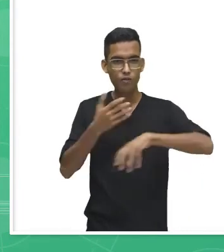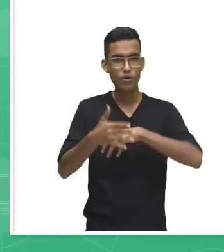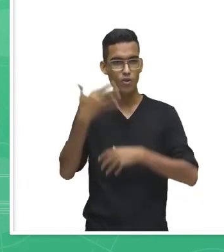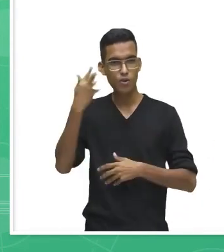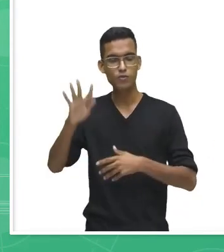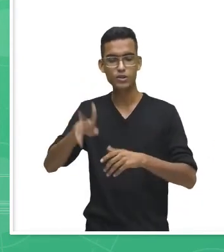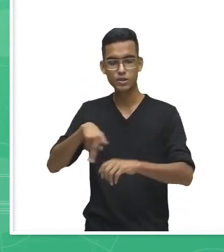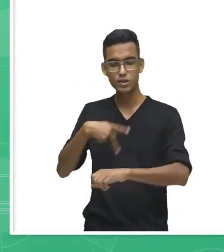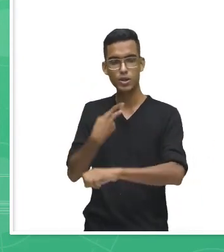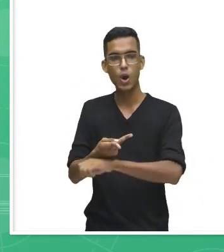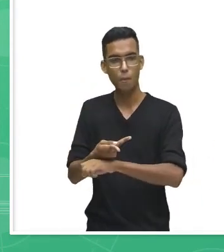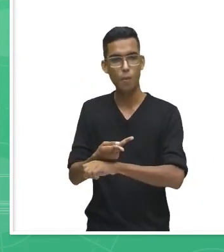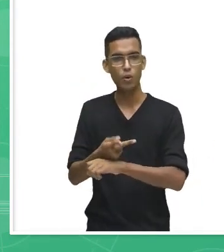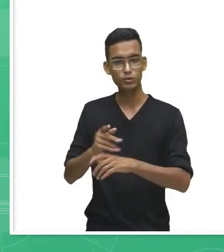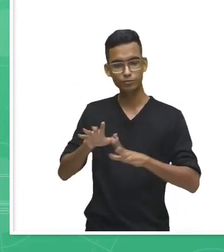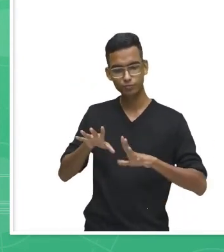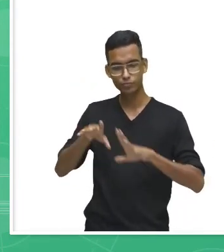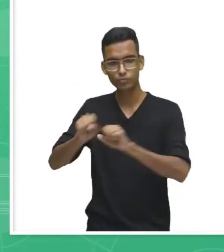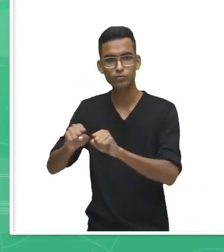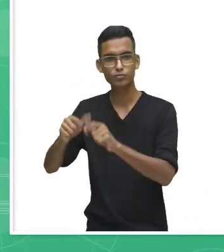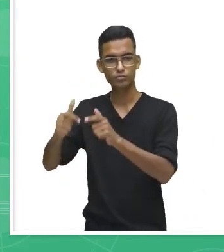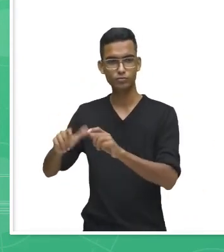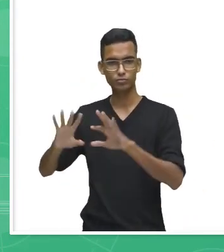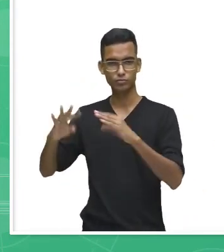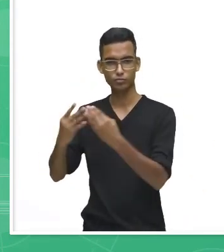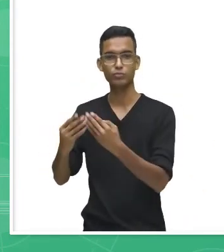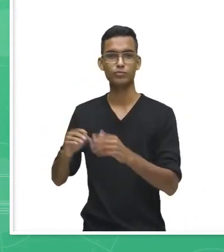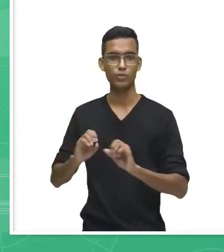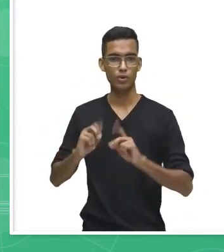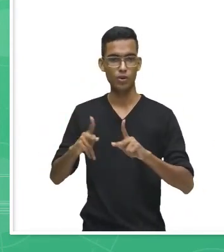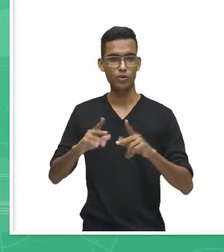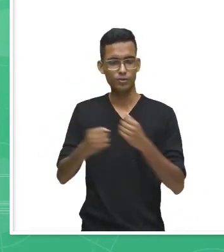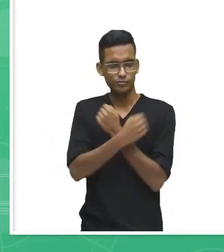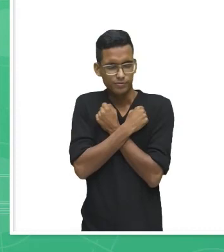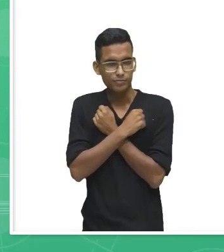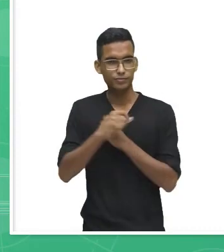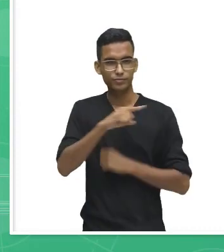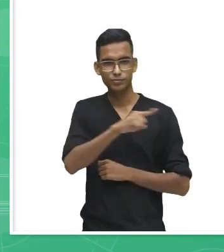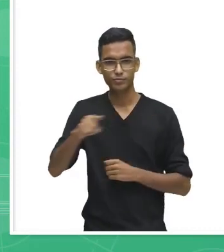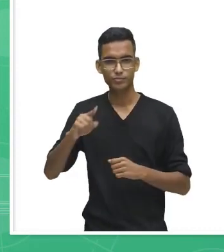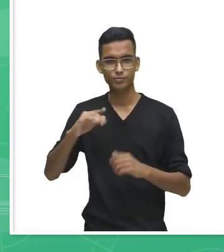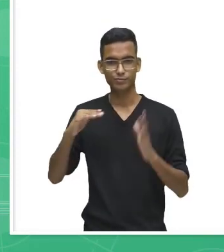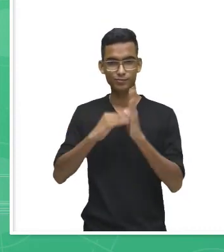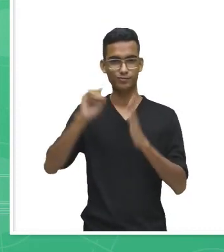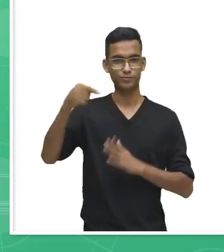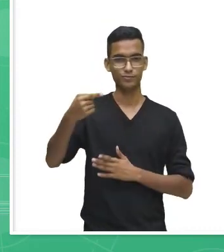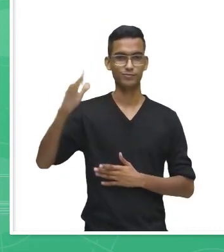da Bastilha também. Um abraço grande em todos vocês e até a próxima!